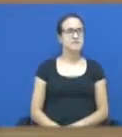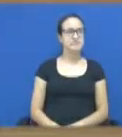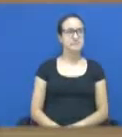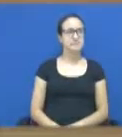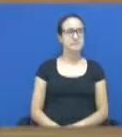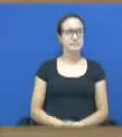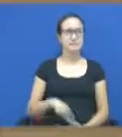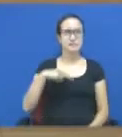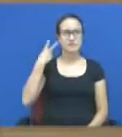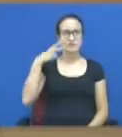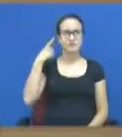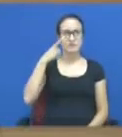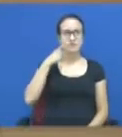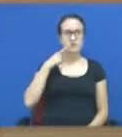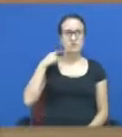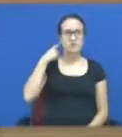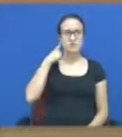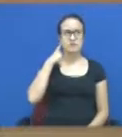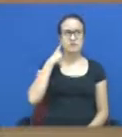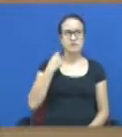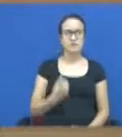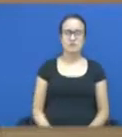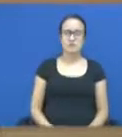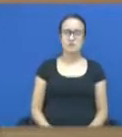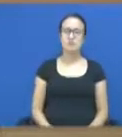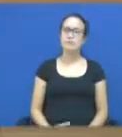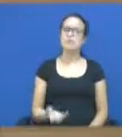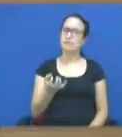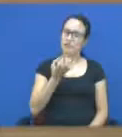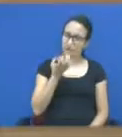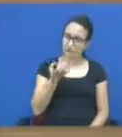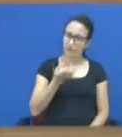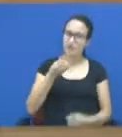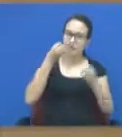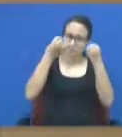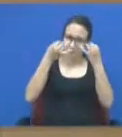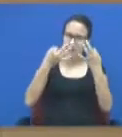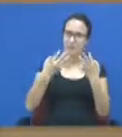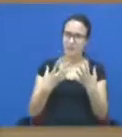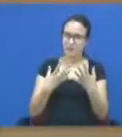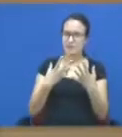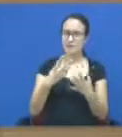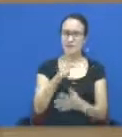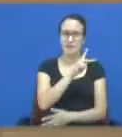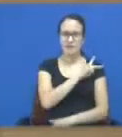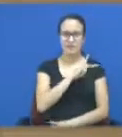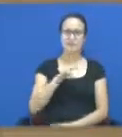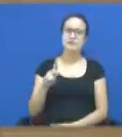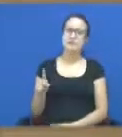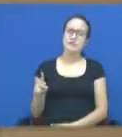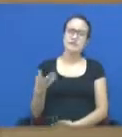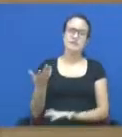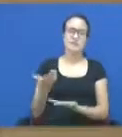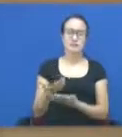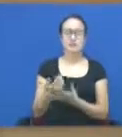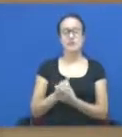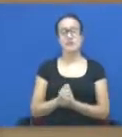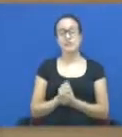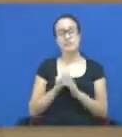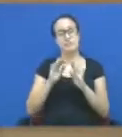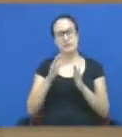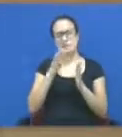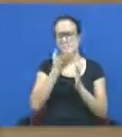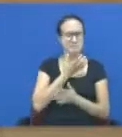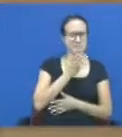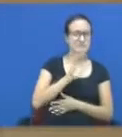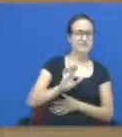Vereador Nilton Santos. Queria também falar da batalha do Crivella lá no Rio, mas vou dispensar agora.